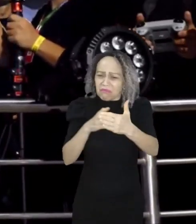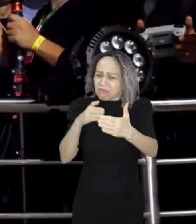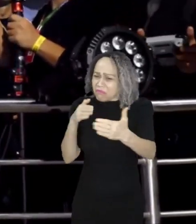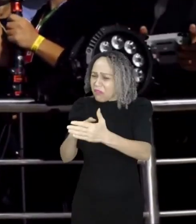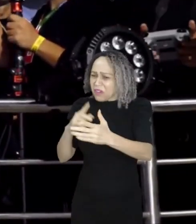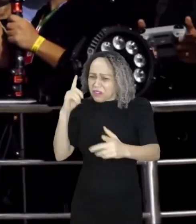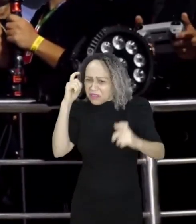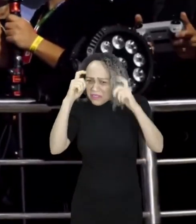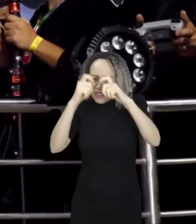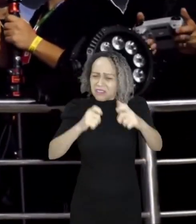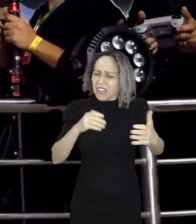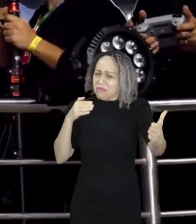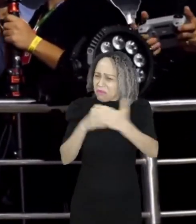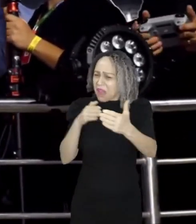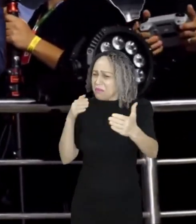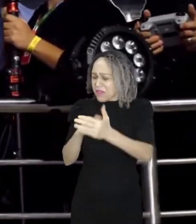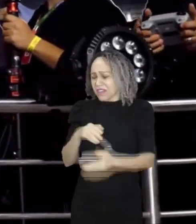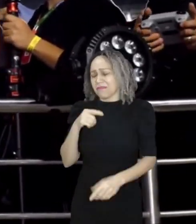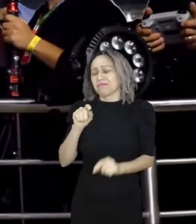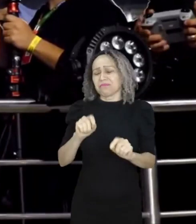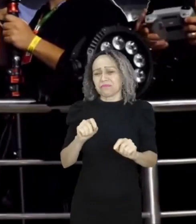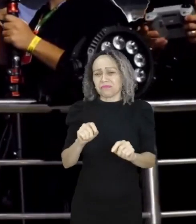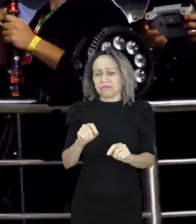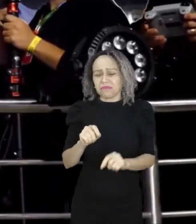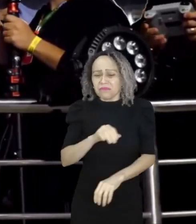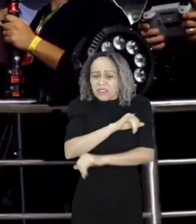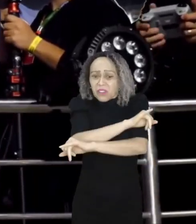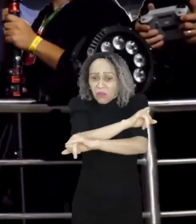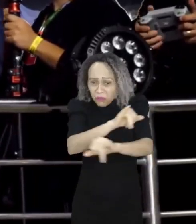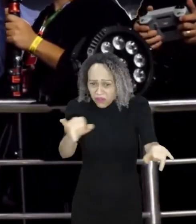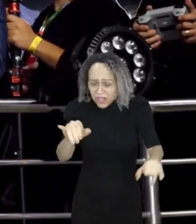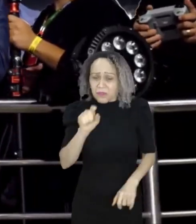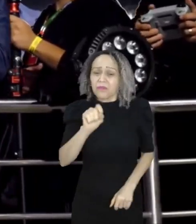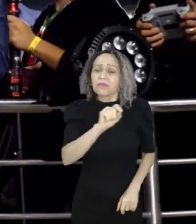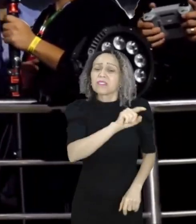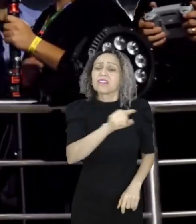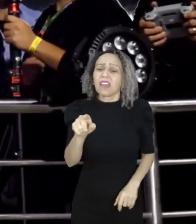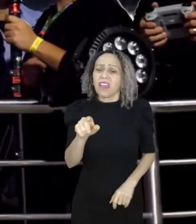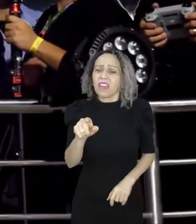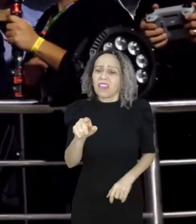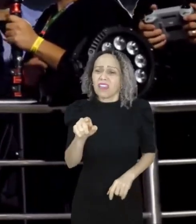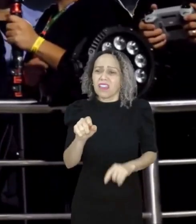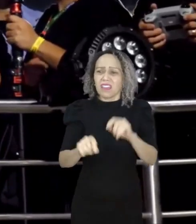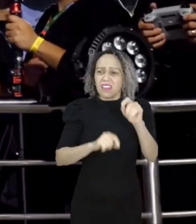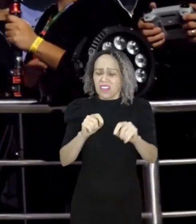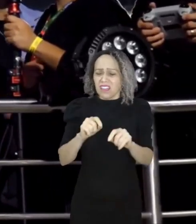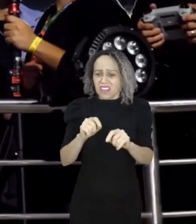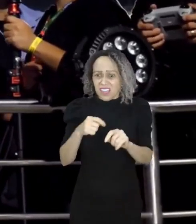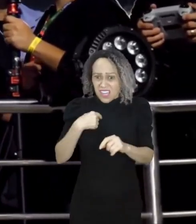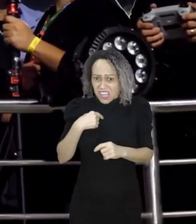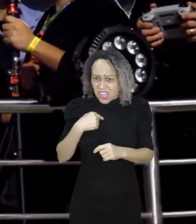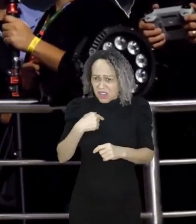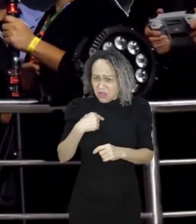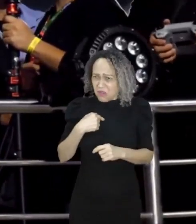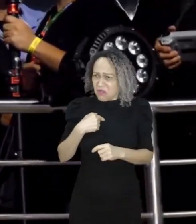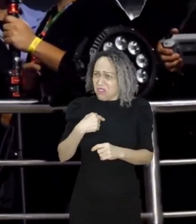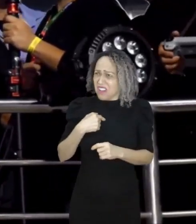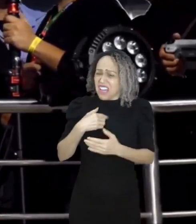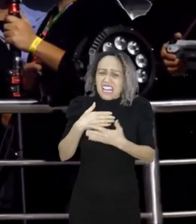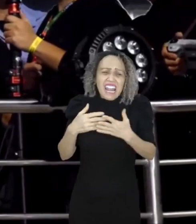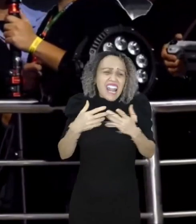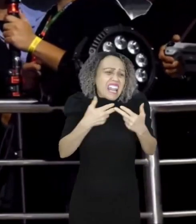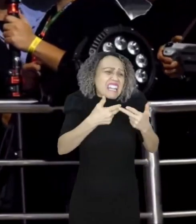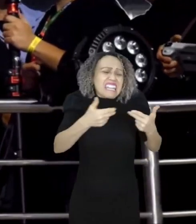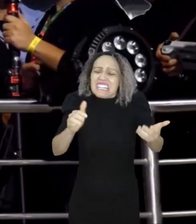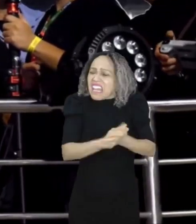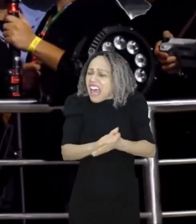para vocês que não há nada nesse mundo que vá me fazer esmorecer. Não há nada